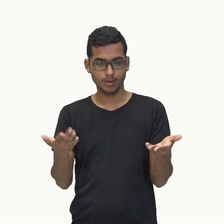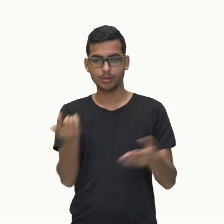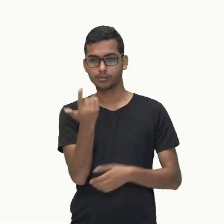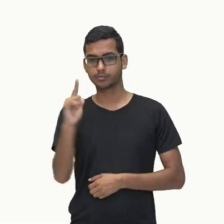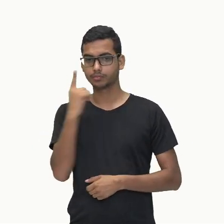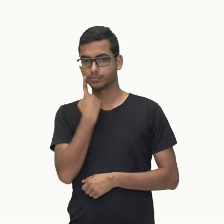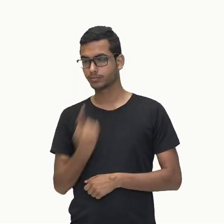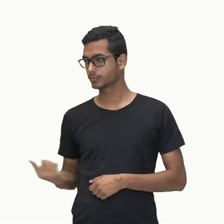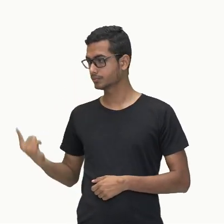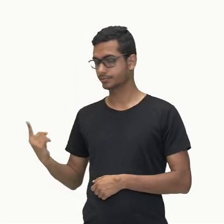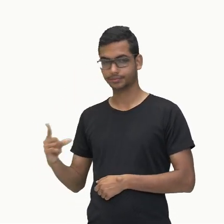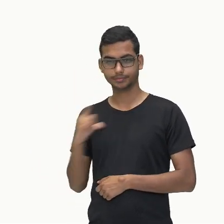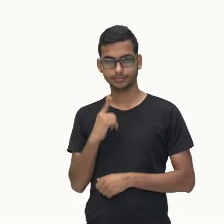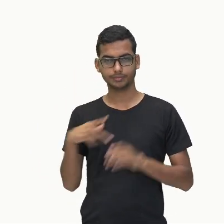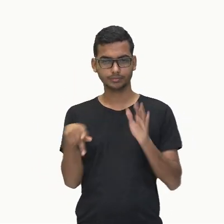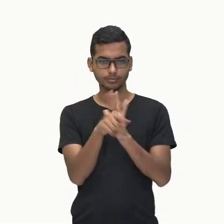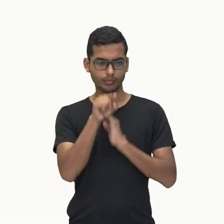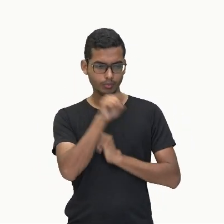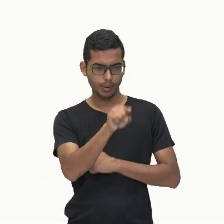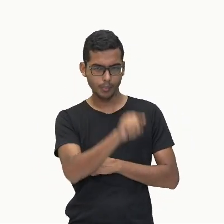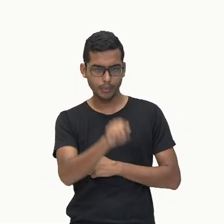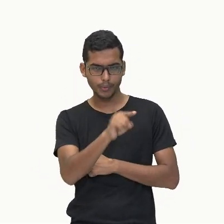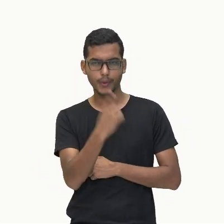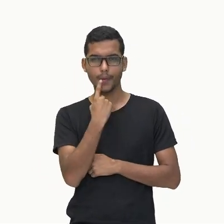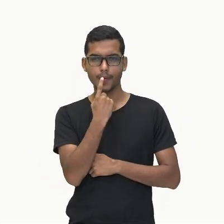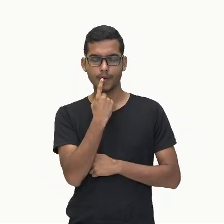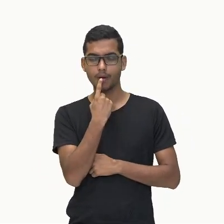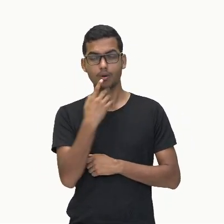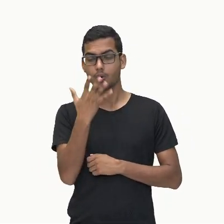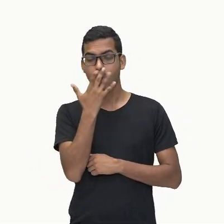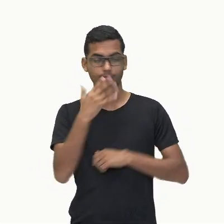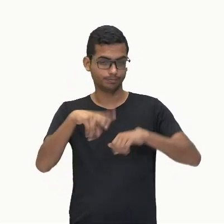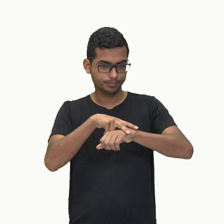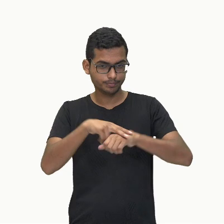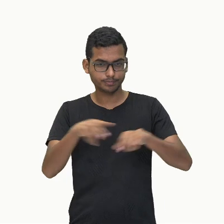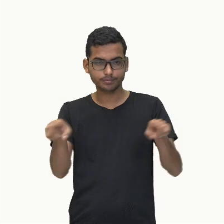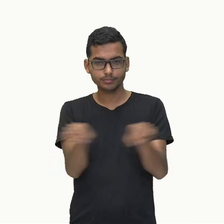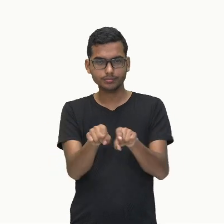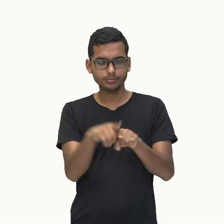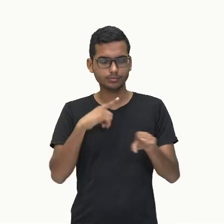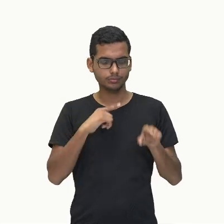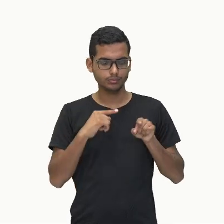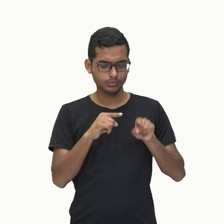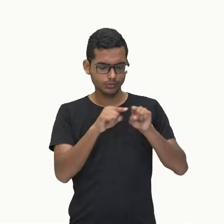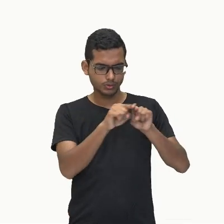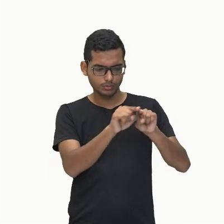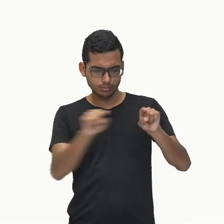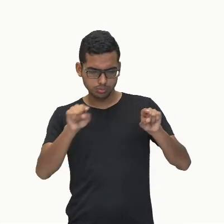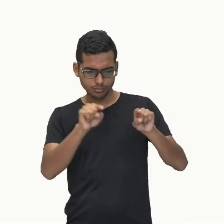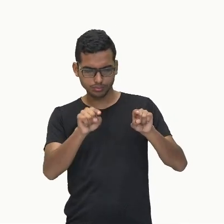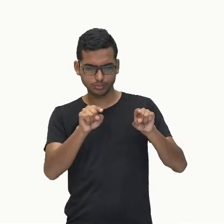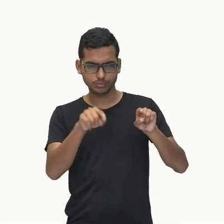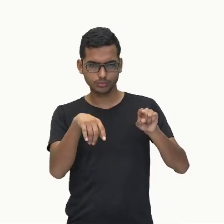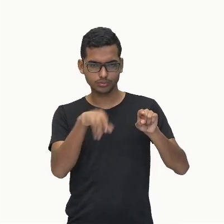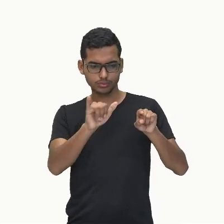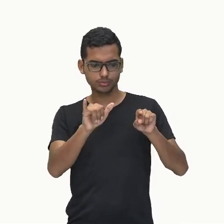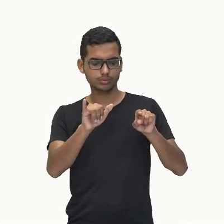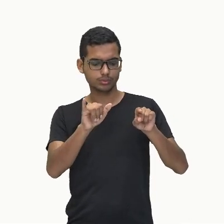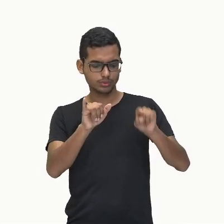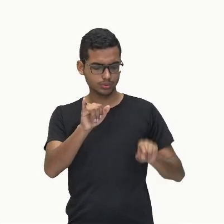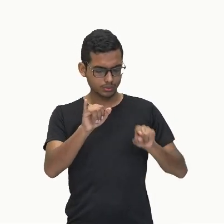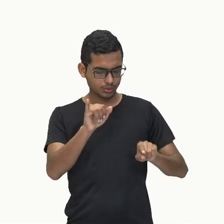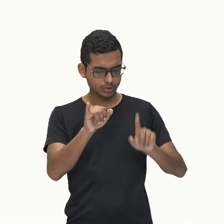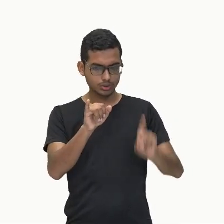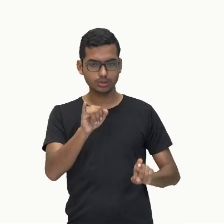ele tem um correspondente aqui no x e também tem um correspondente aqui no y. Assim como qualquer ponto da função,